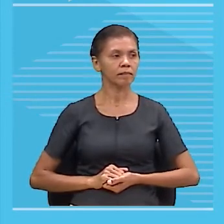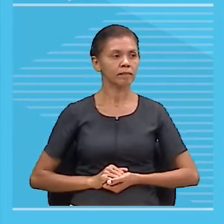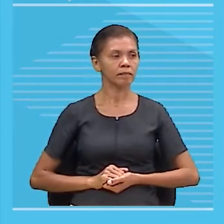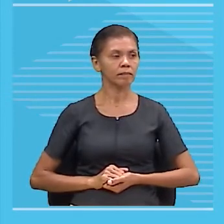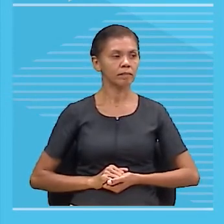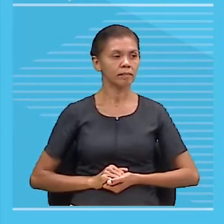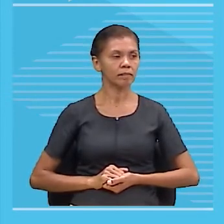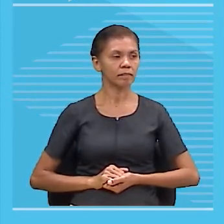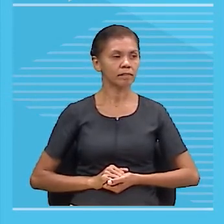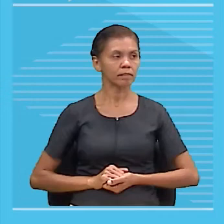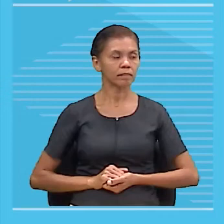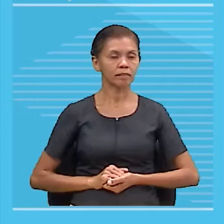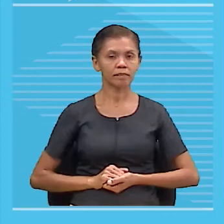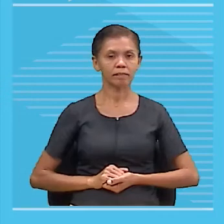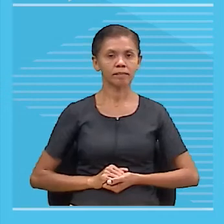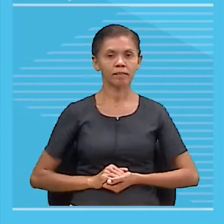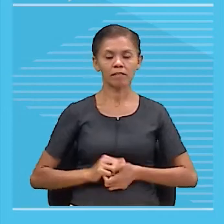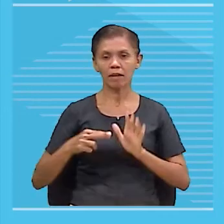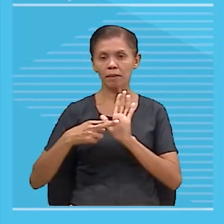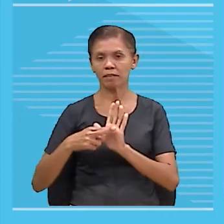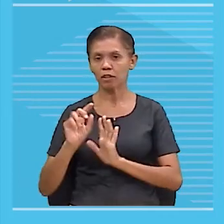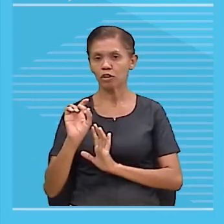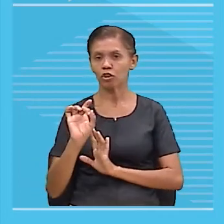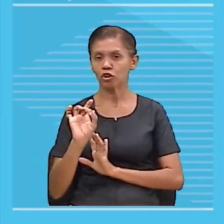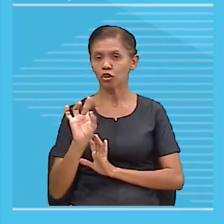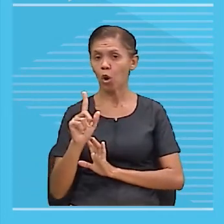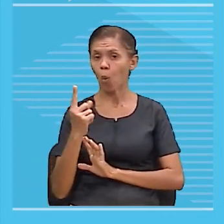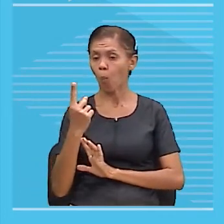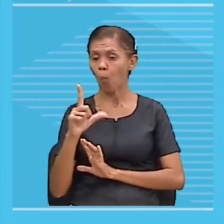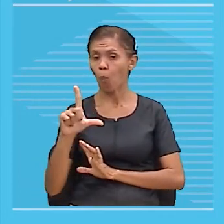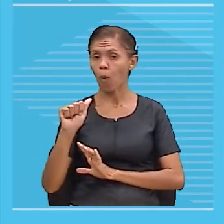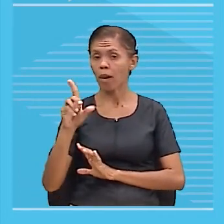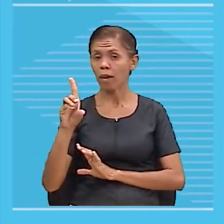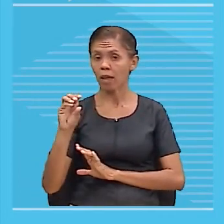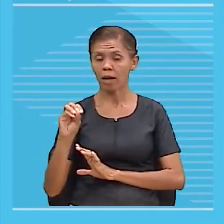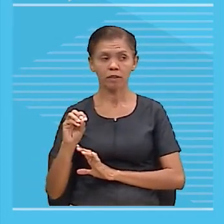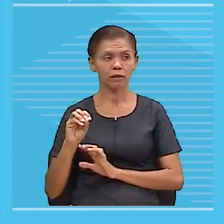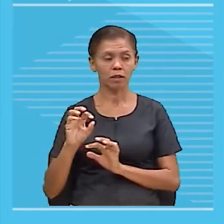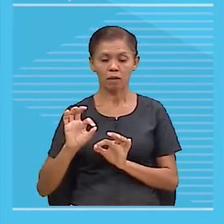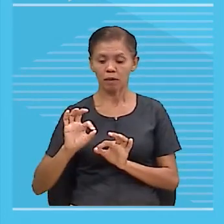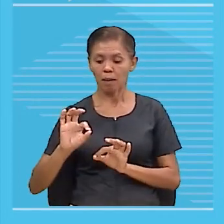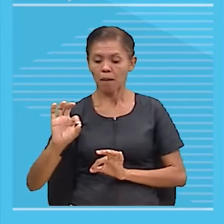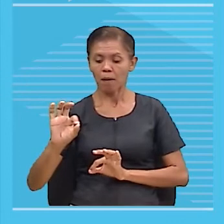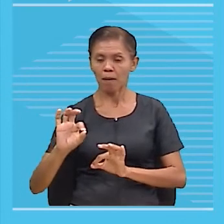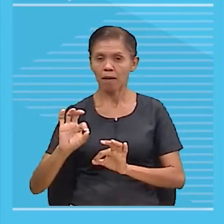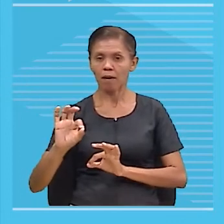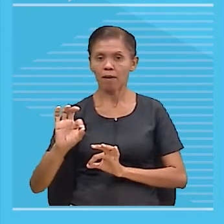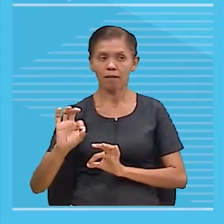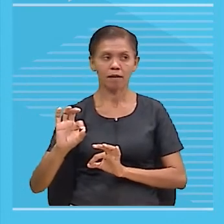eu vou representar só um lado, porque todos os lados são para valer 2 milímetros.